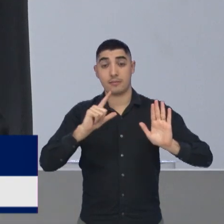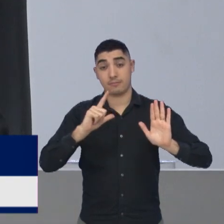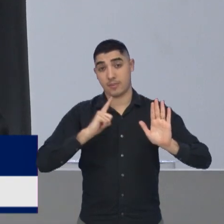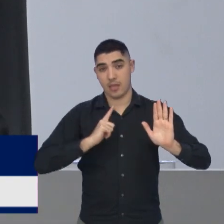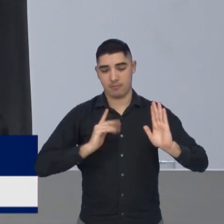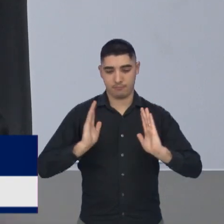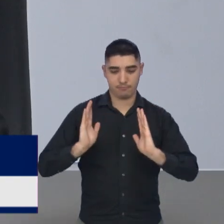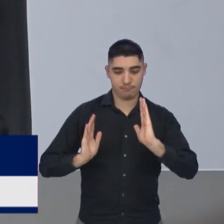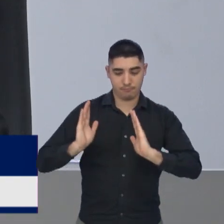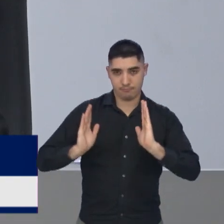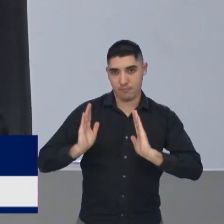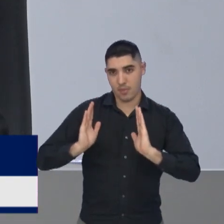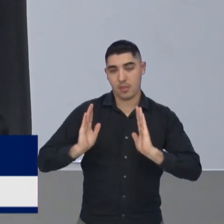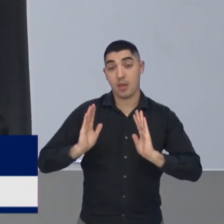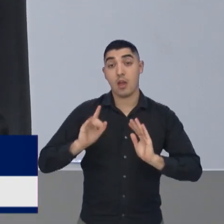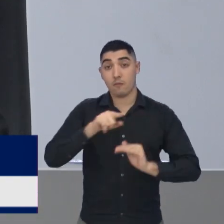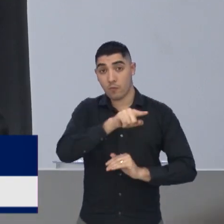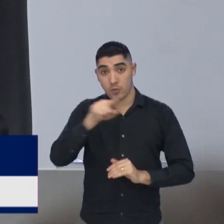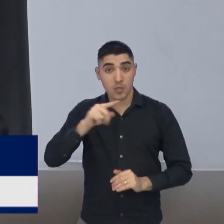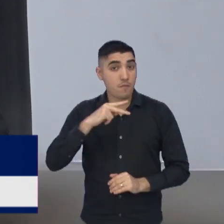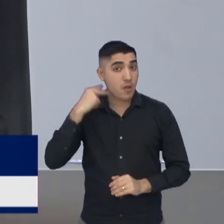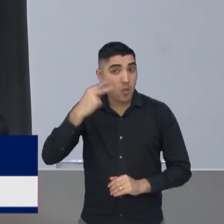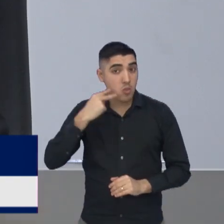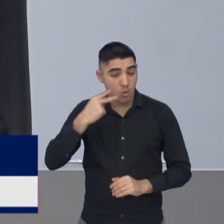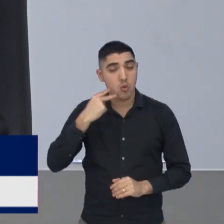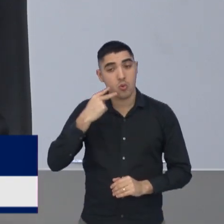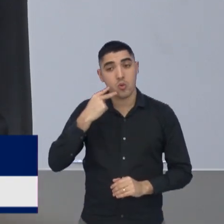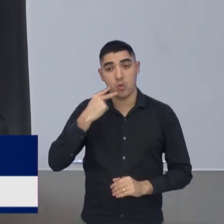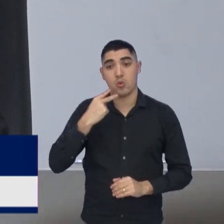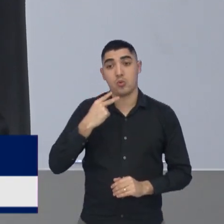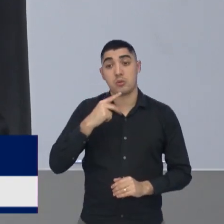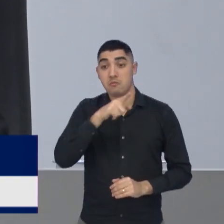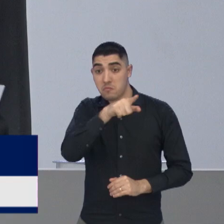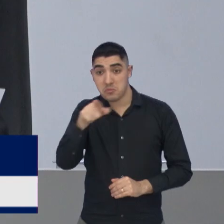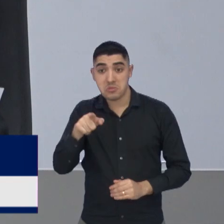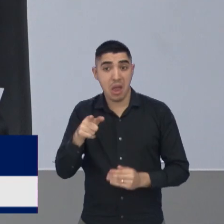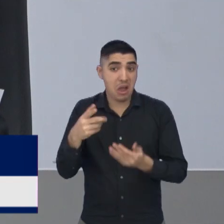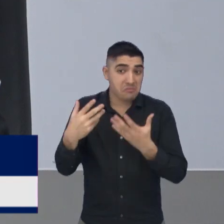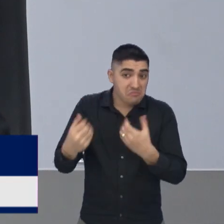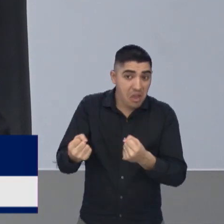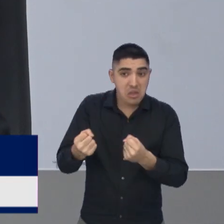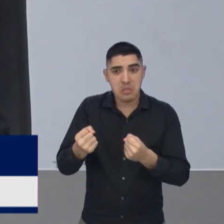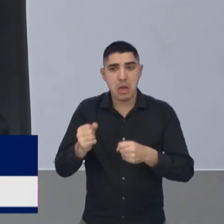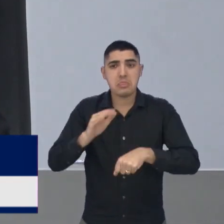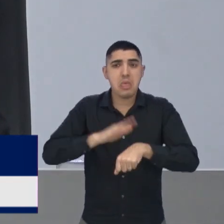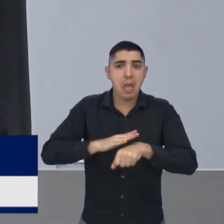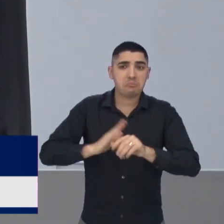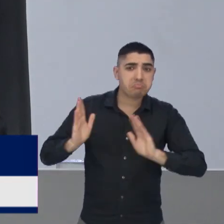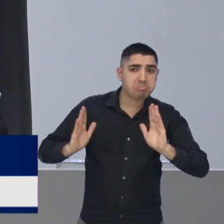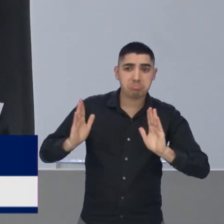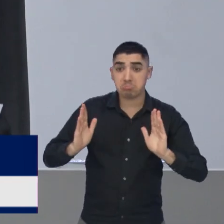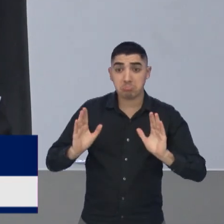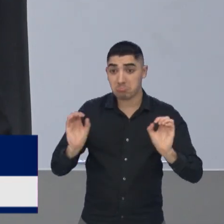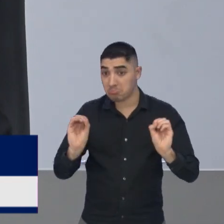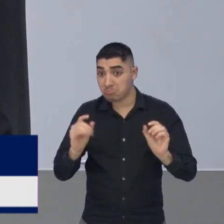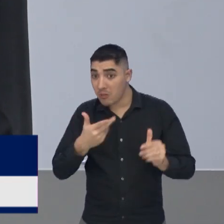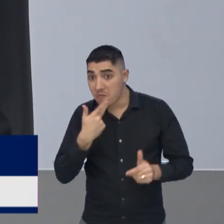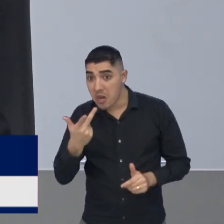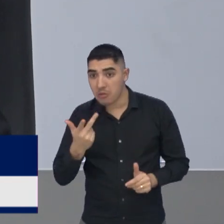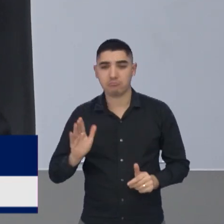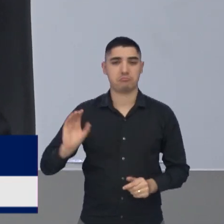de emenda. Consulte os senhores vereadores se abram mão do prazo de emenda. Nenhuma manifestação, senhor